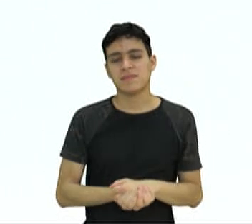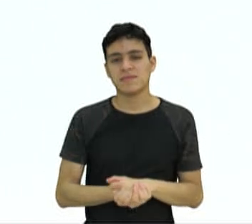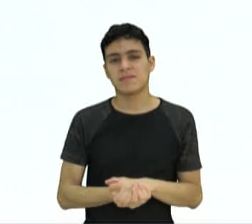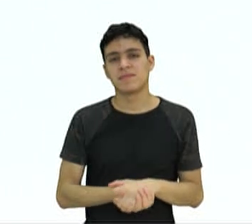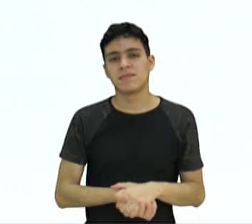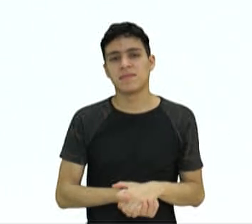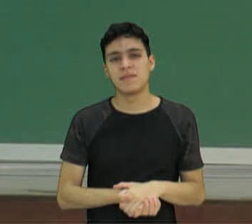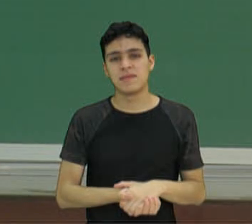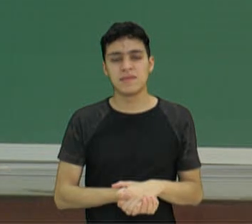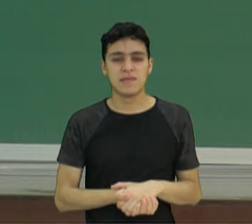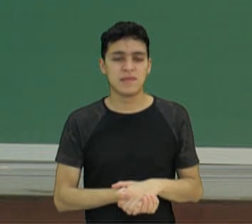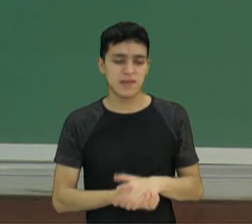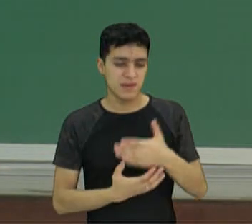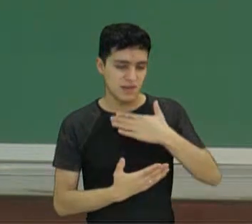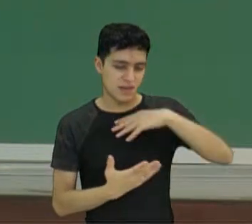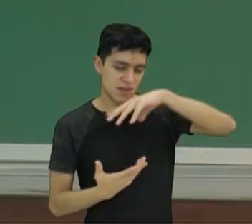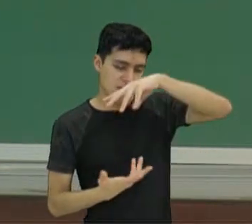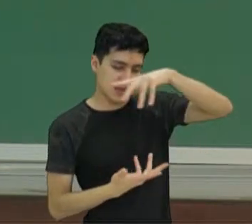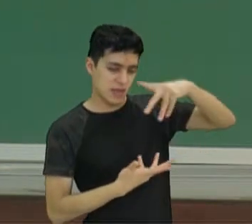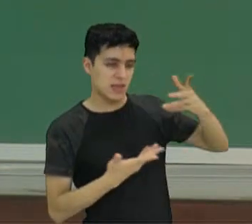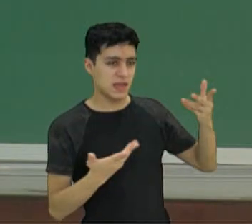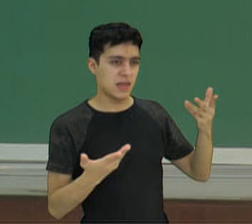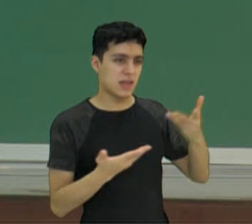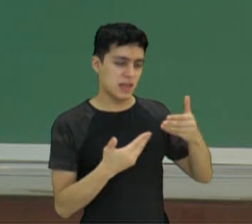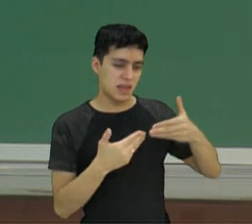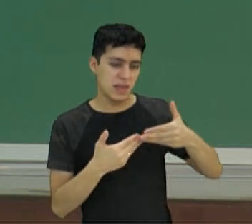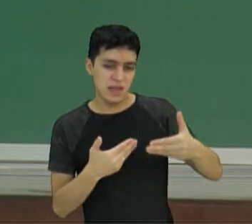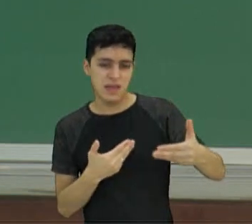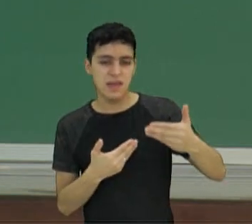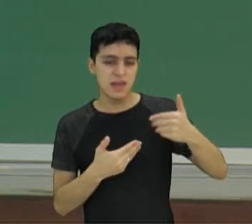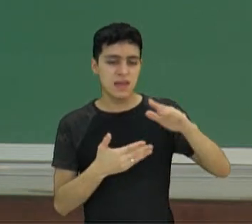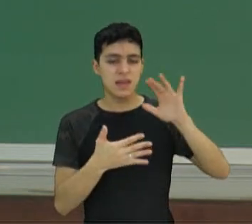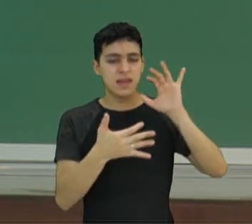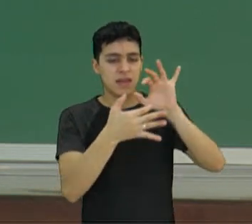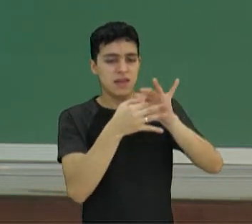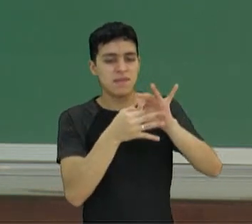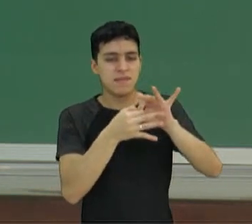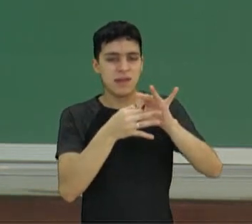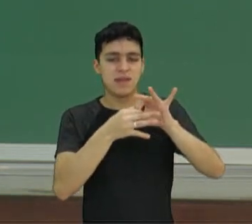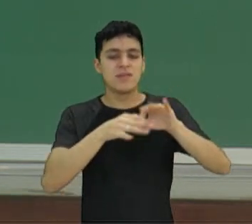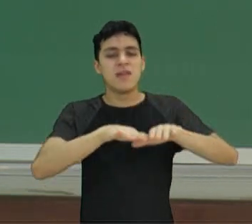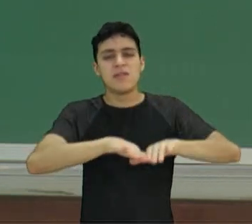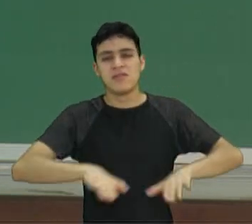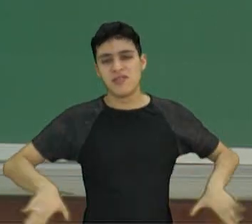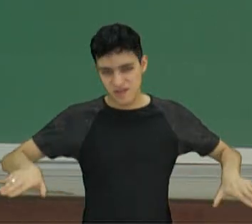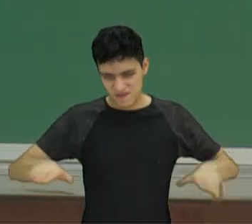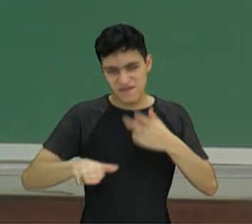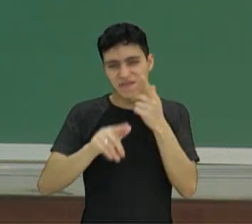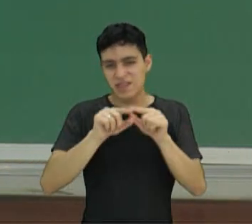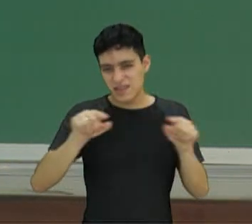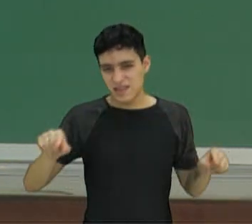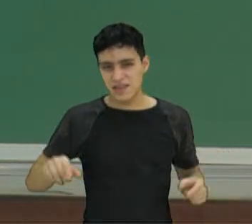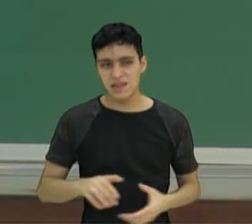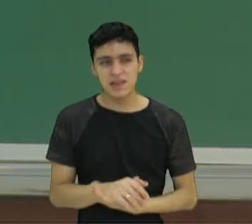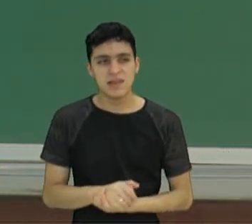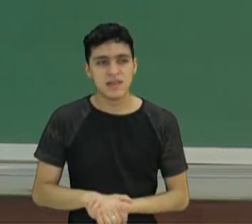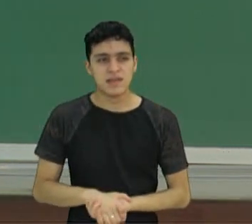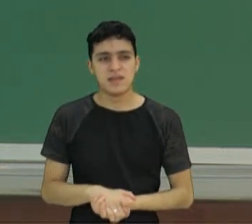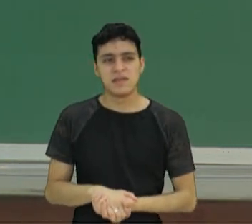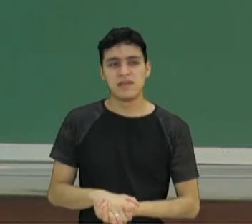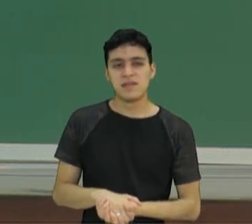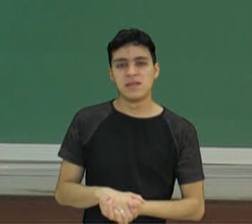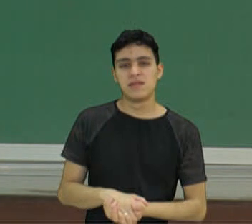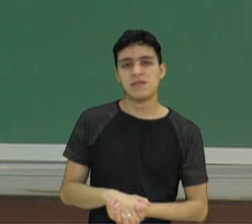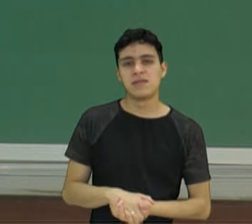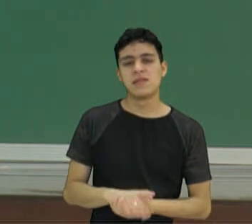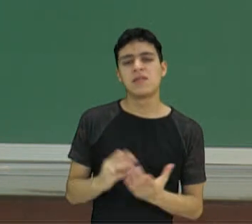this ground. Meu mundo, eu acho que da agora para frente eu vou ficar mais preso ao chão, tá ok? The contracted form of